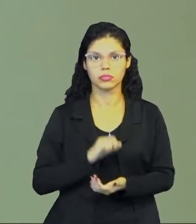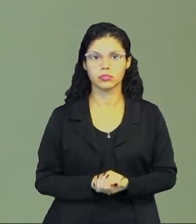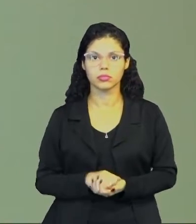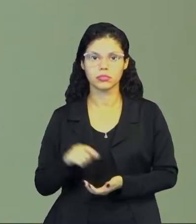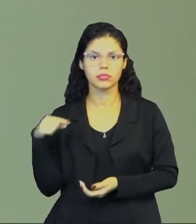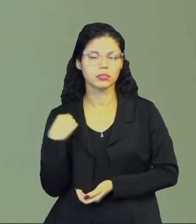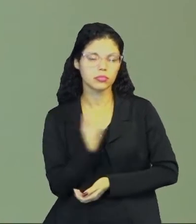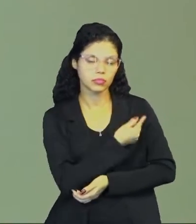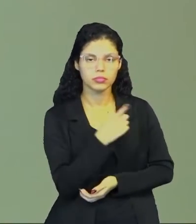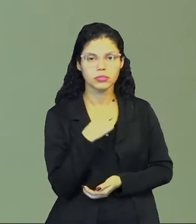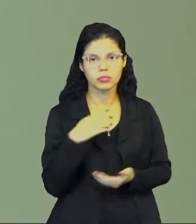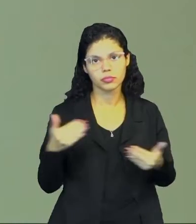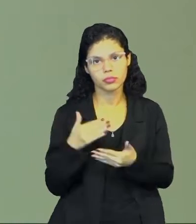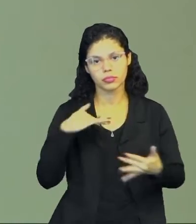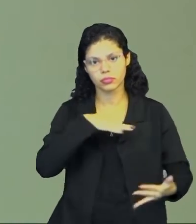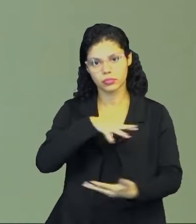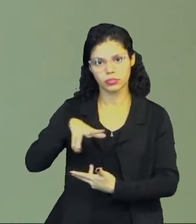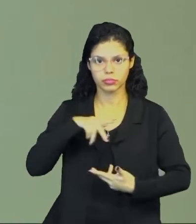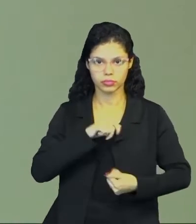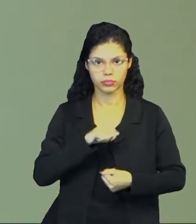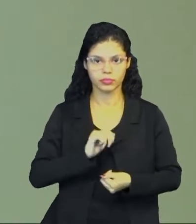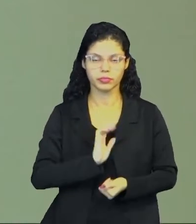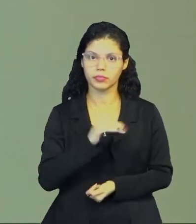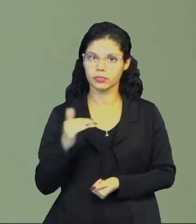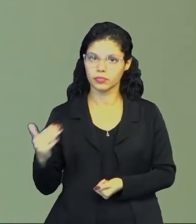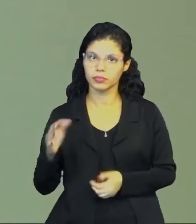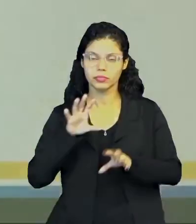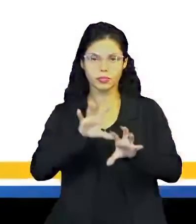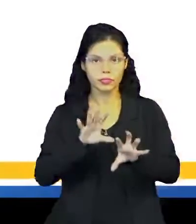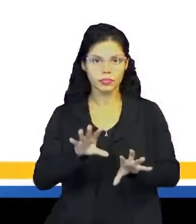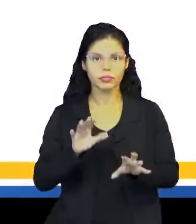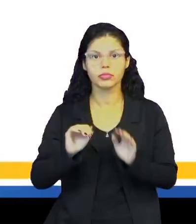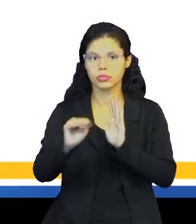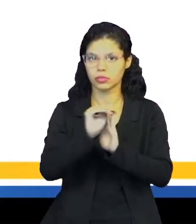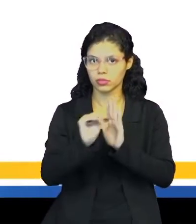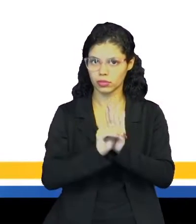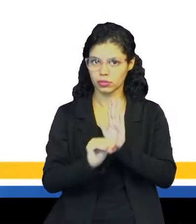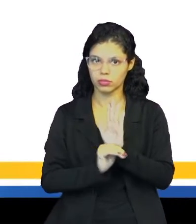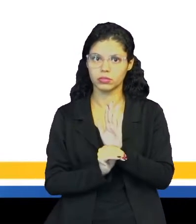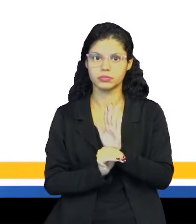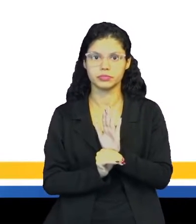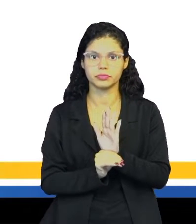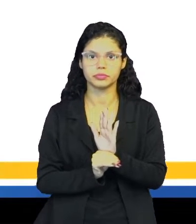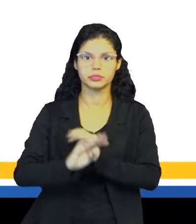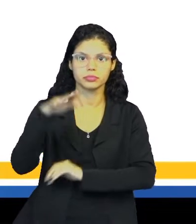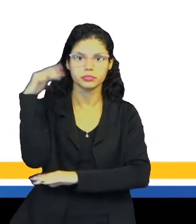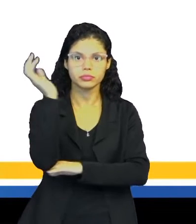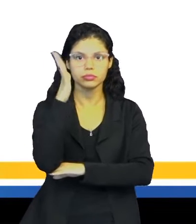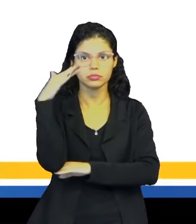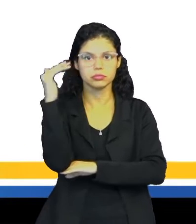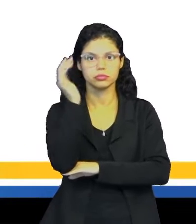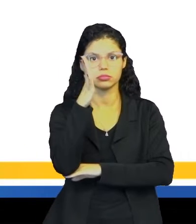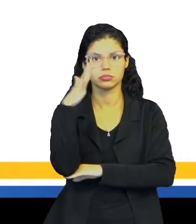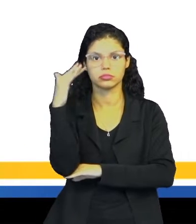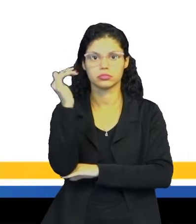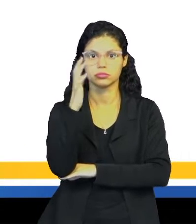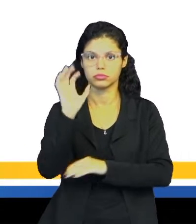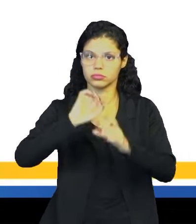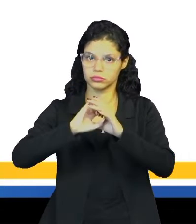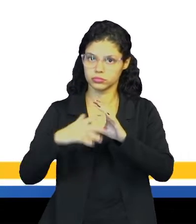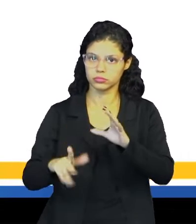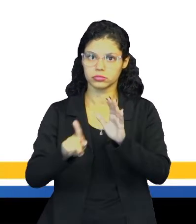que nós temos hoje no planeta. Quanto aí essa classificação, as algas podem ser classificadas pelas